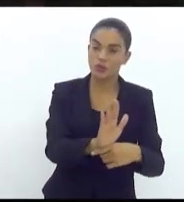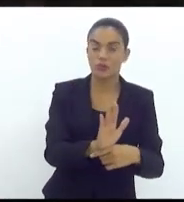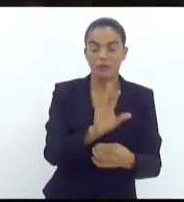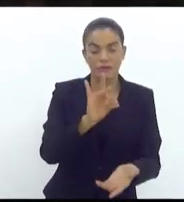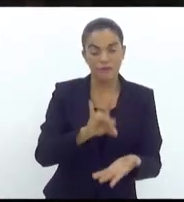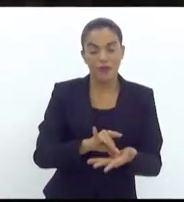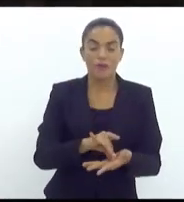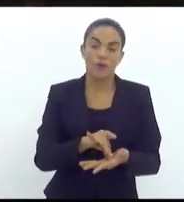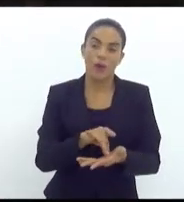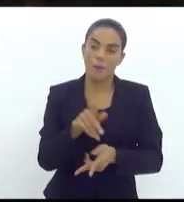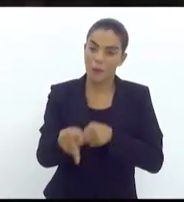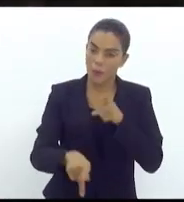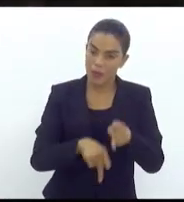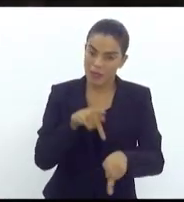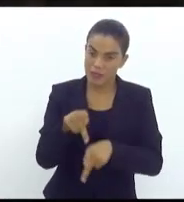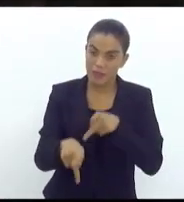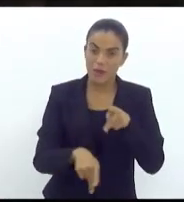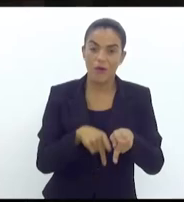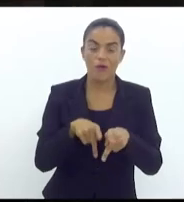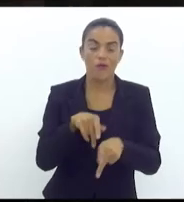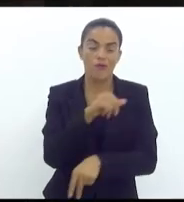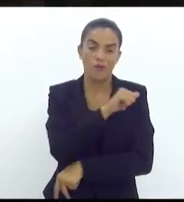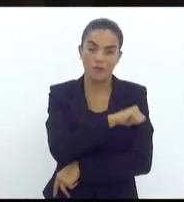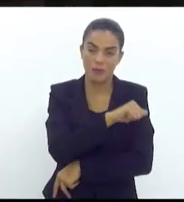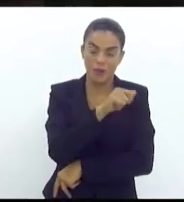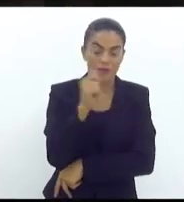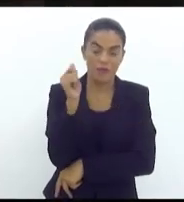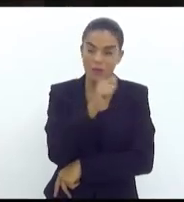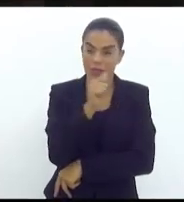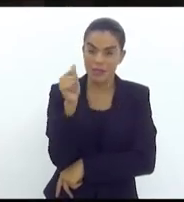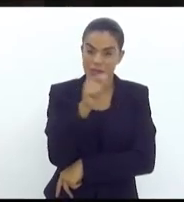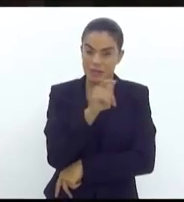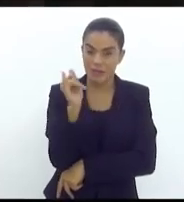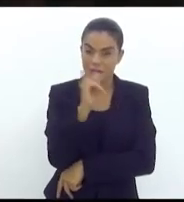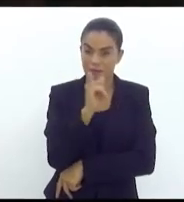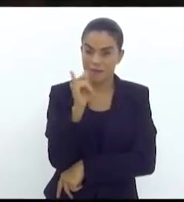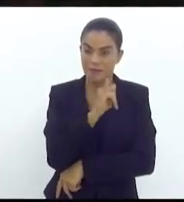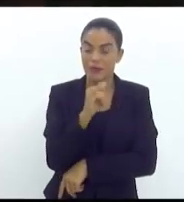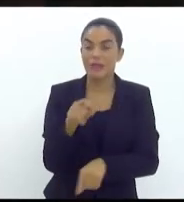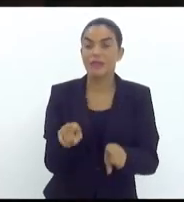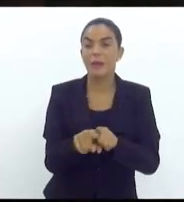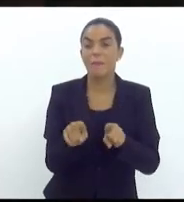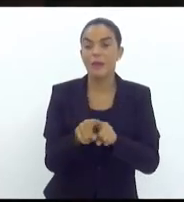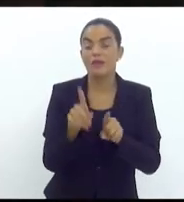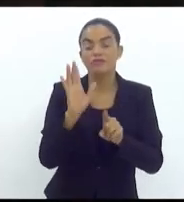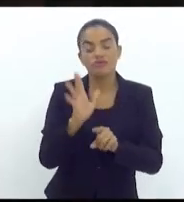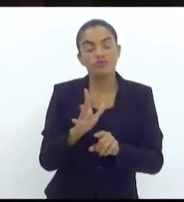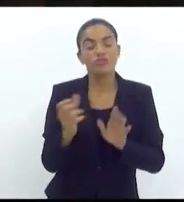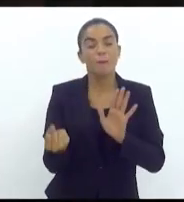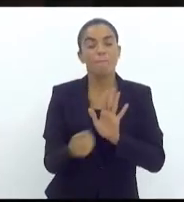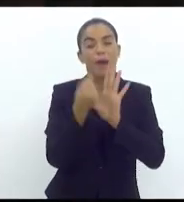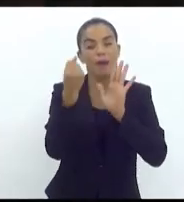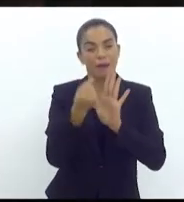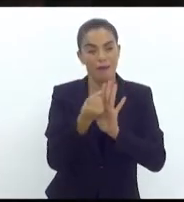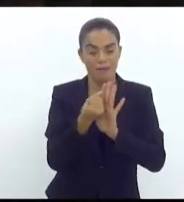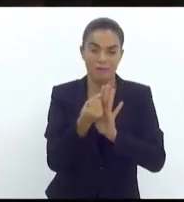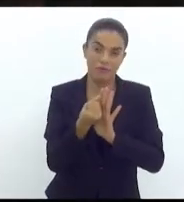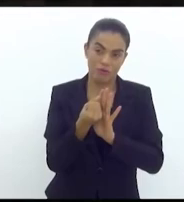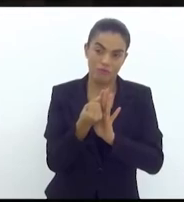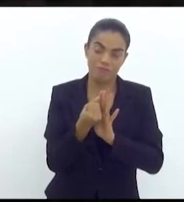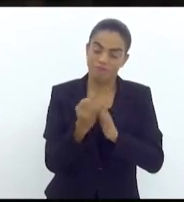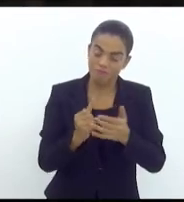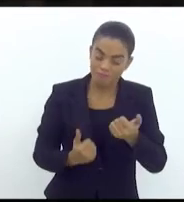de fato a população Fluminense e que tenha que estejam marcando esta unidade